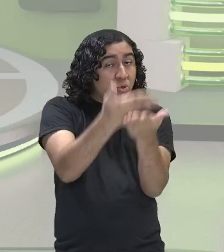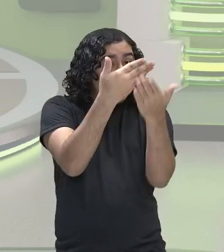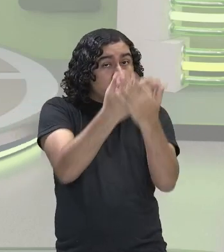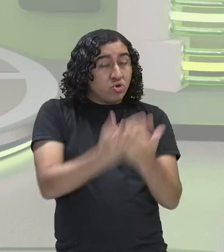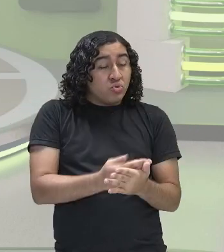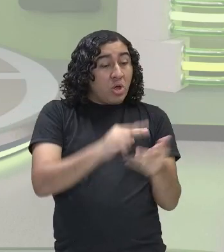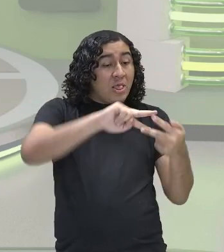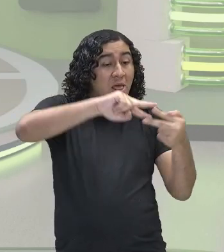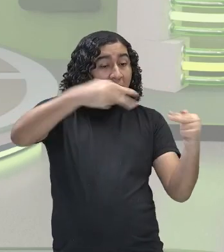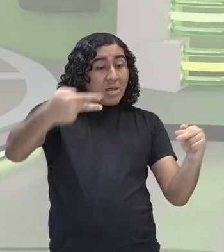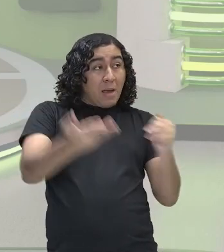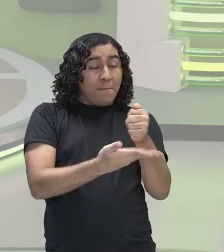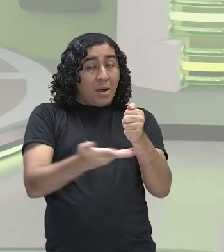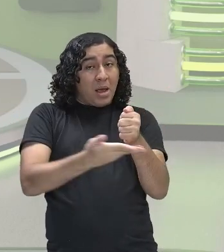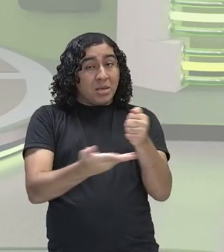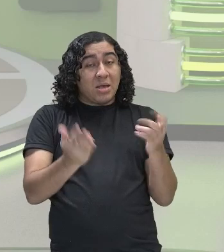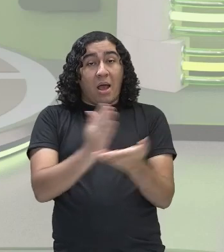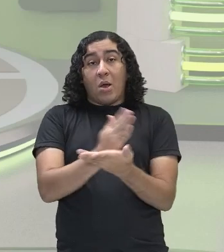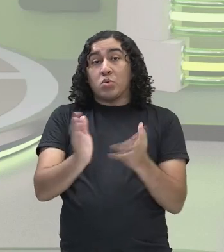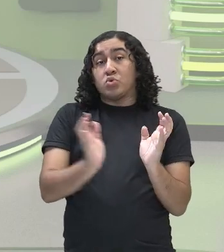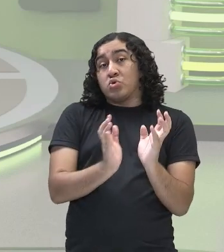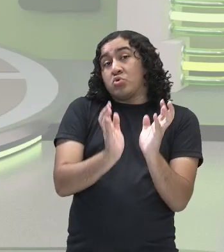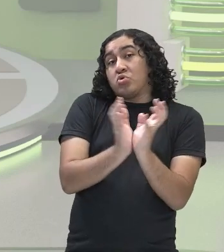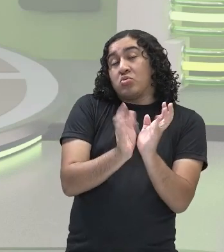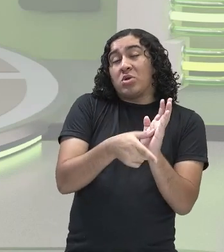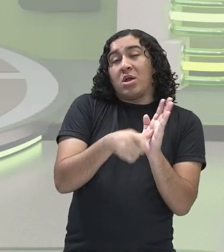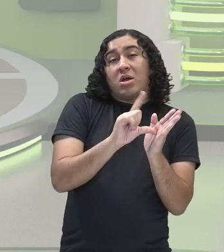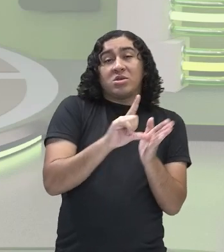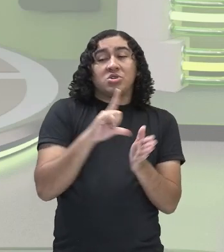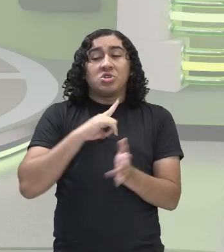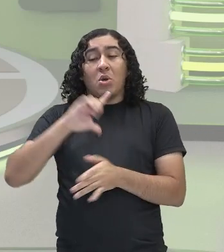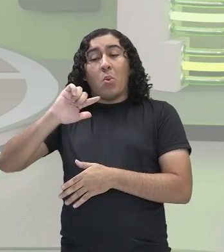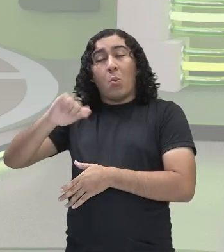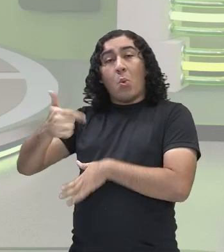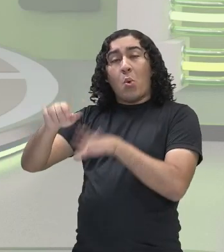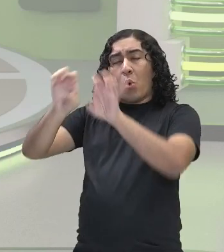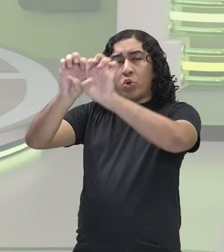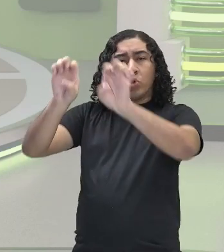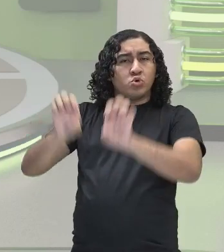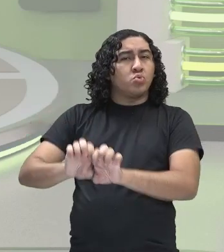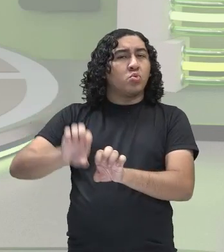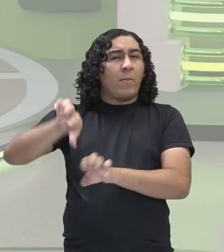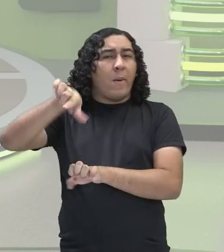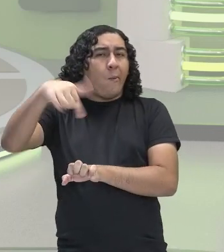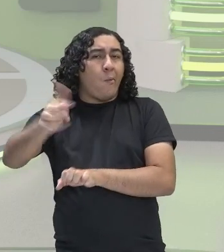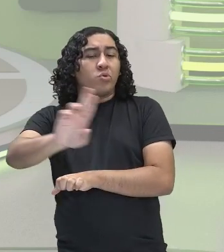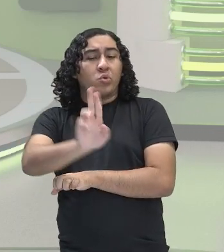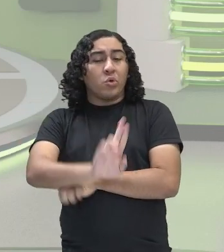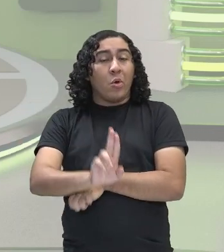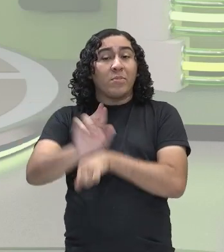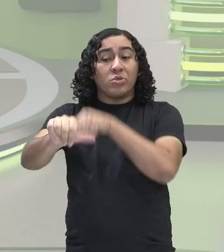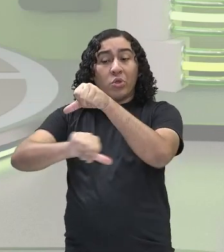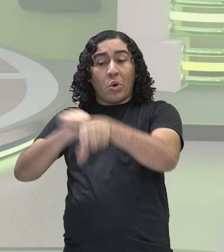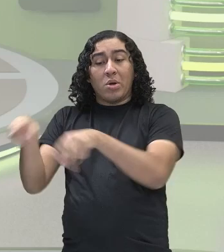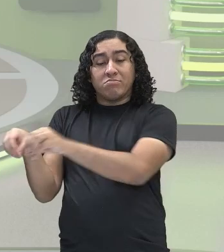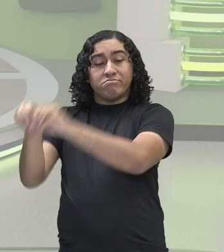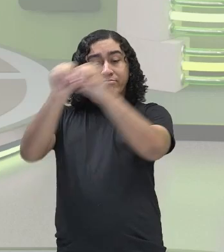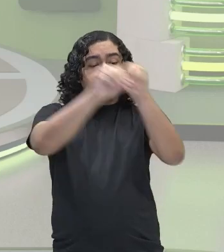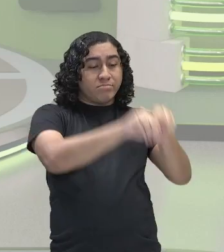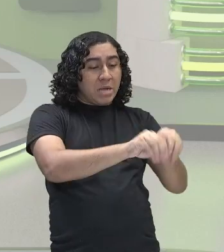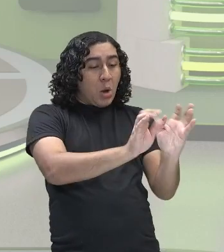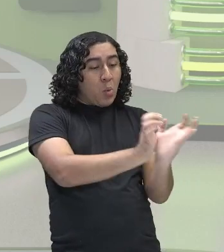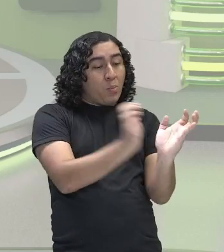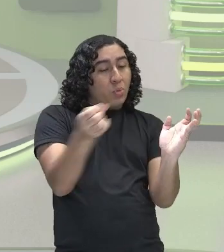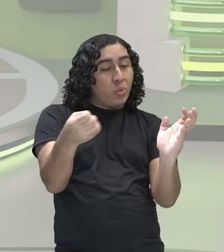alguns grupos que eram agrupados em outro tipo de classificação mudaram de grupo. Então, quando a